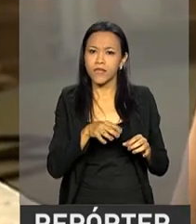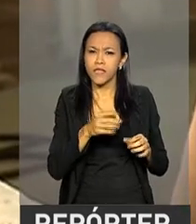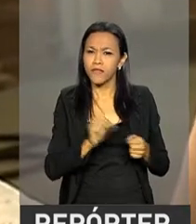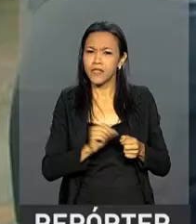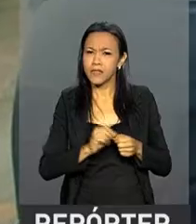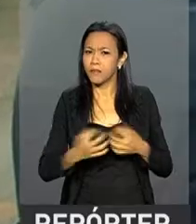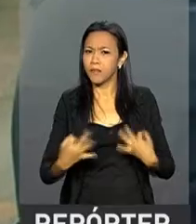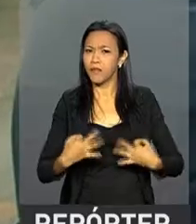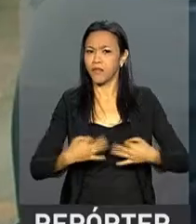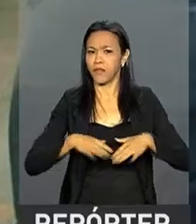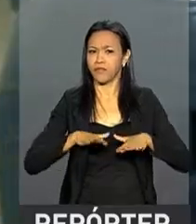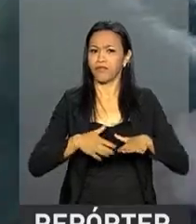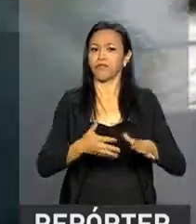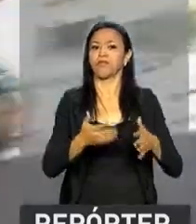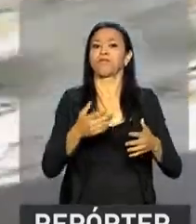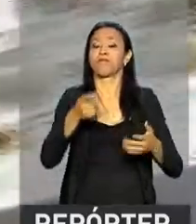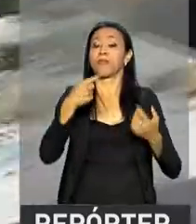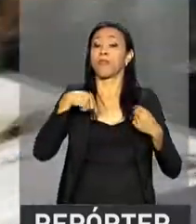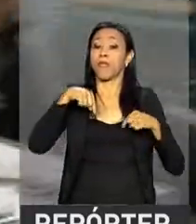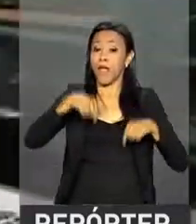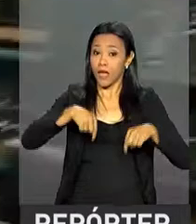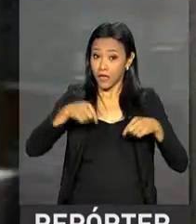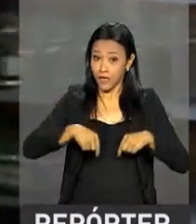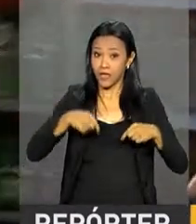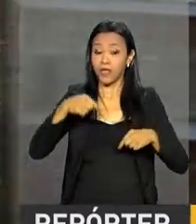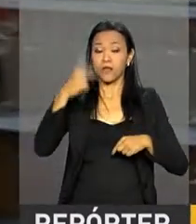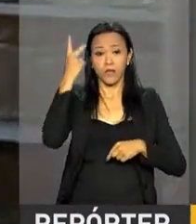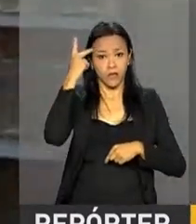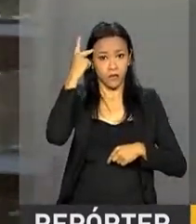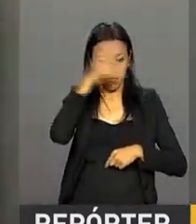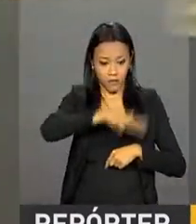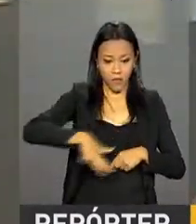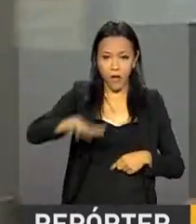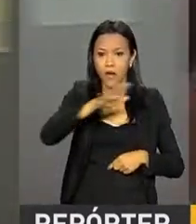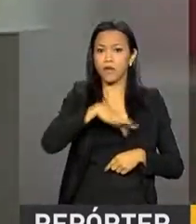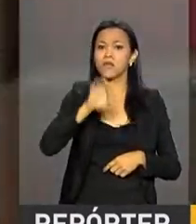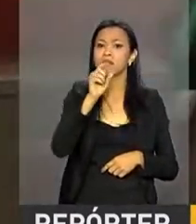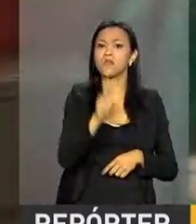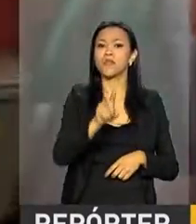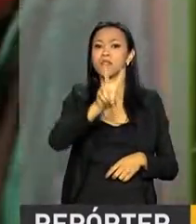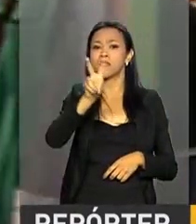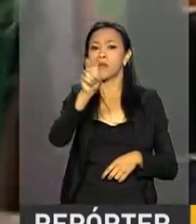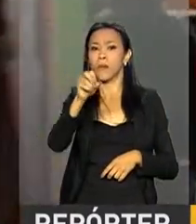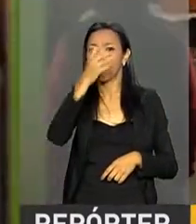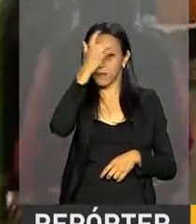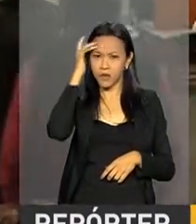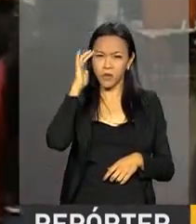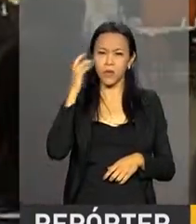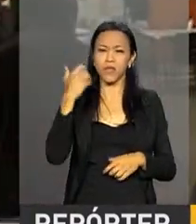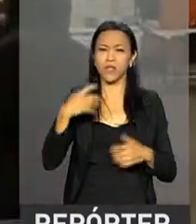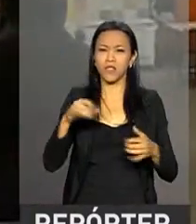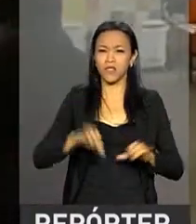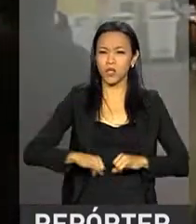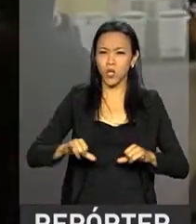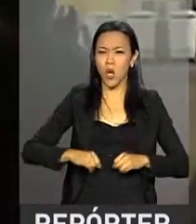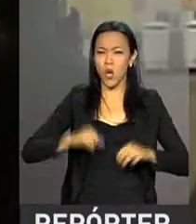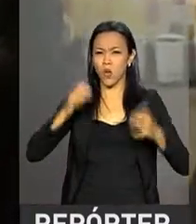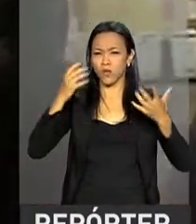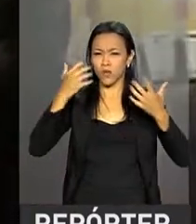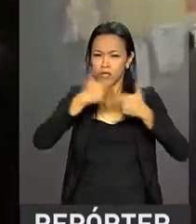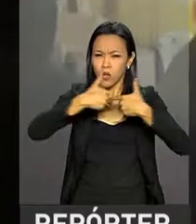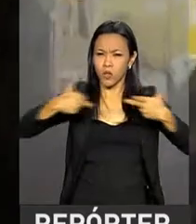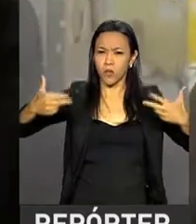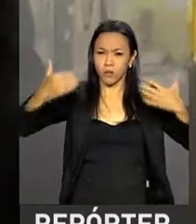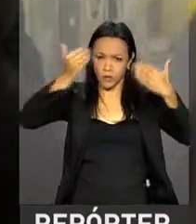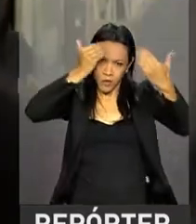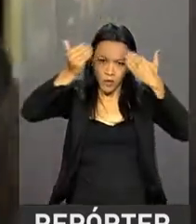o projeto tear atende aqui em guarulhos 150 pessoas em condição de sofrimento psíquico e desenvolve em nove